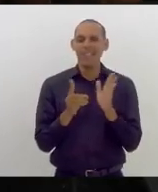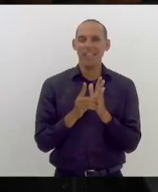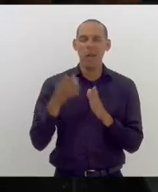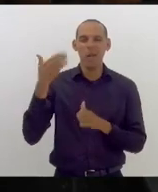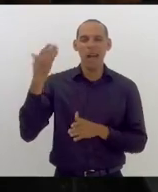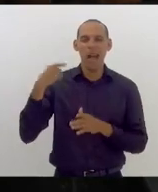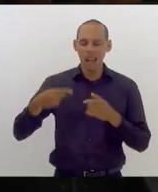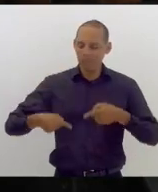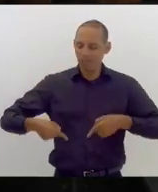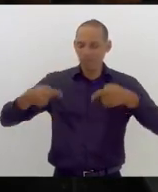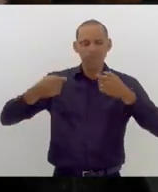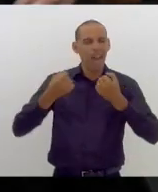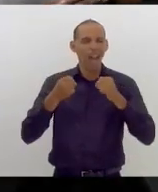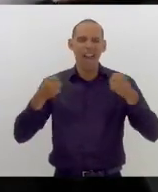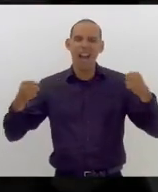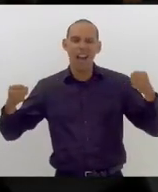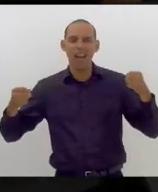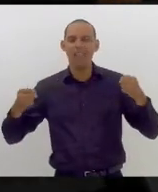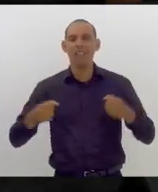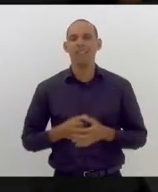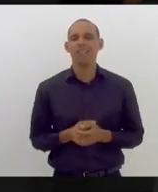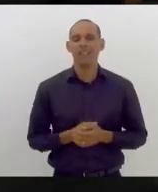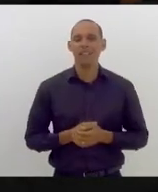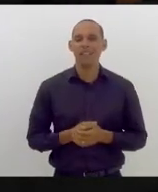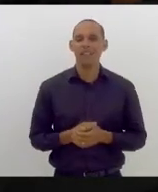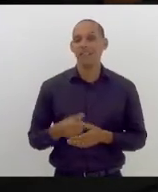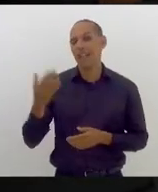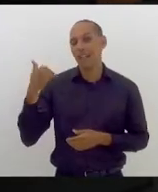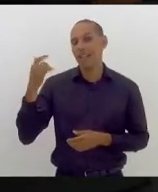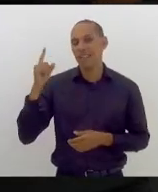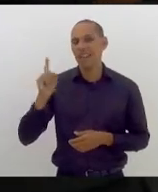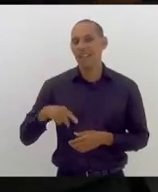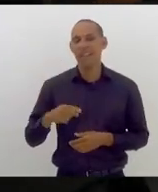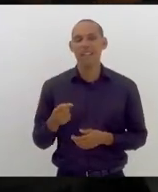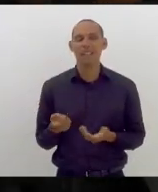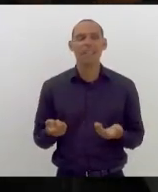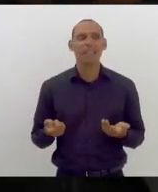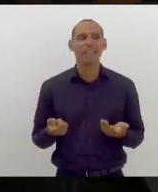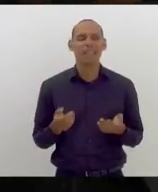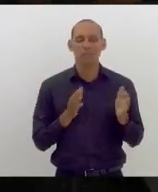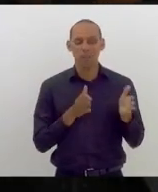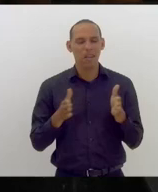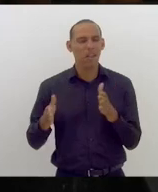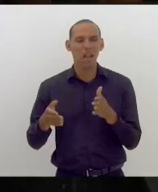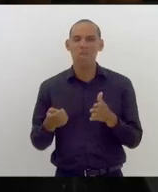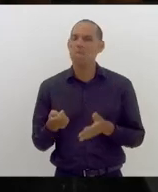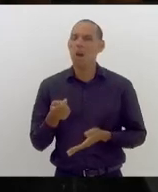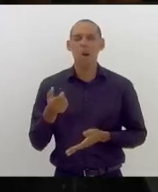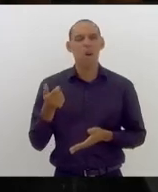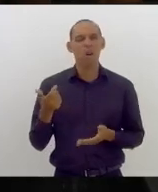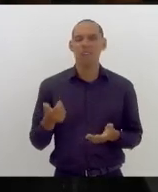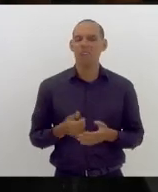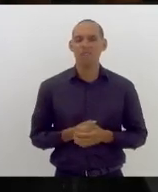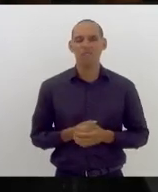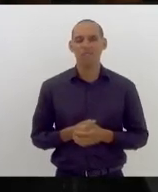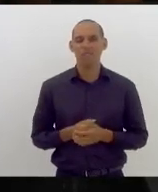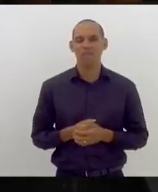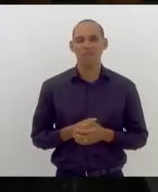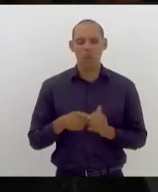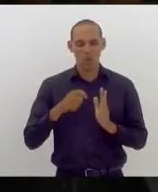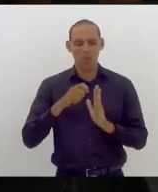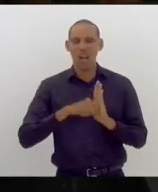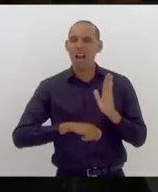imensos desafios, de uma realidade muito pouco organizada do ponto de vista